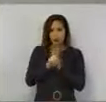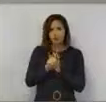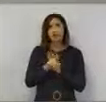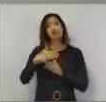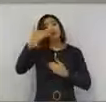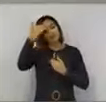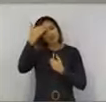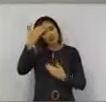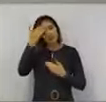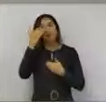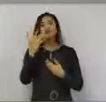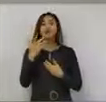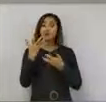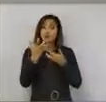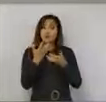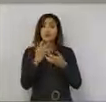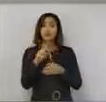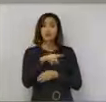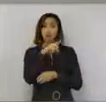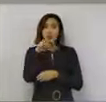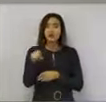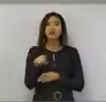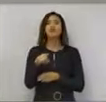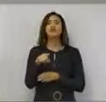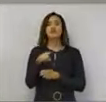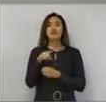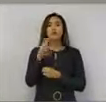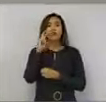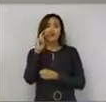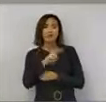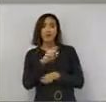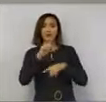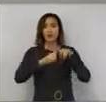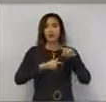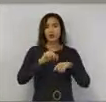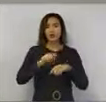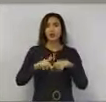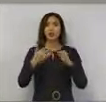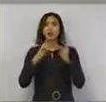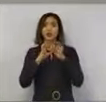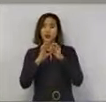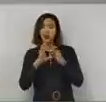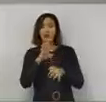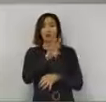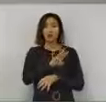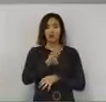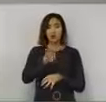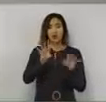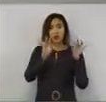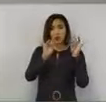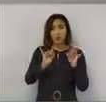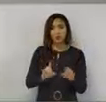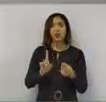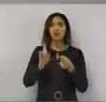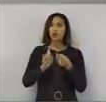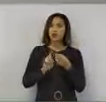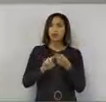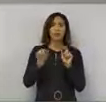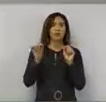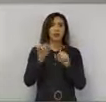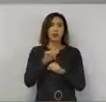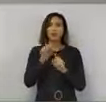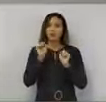estimulamos que vocês continuem consultando o material disponível no site em detalhes e também nos façam proposições,